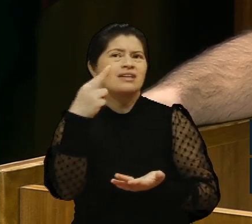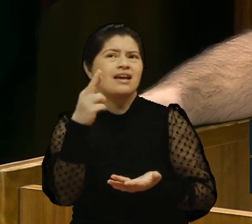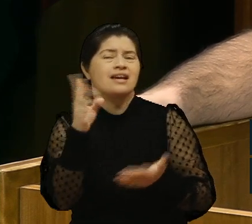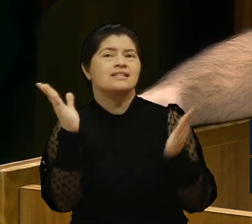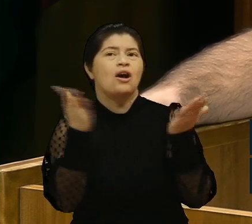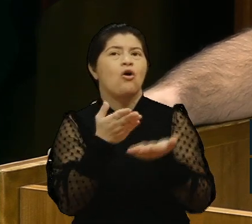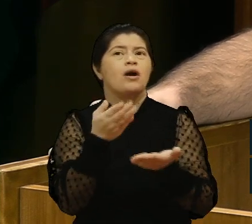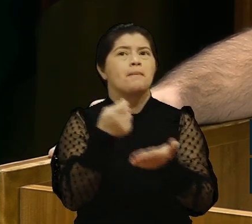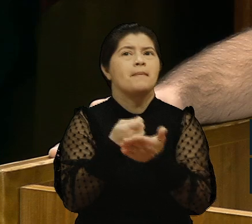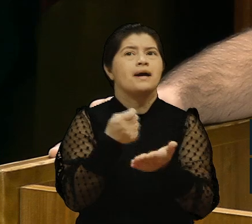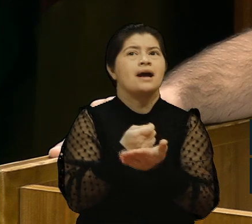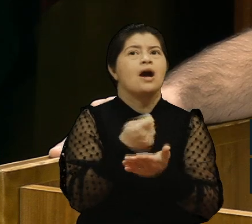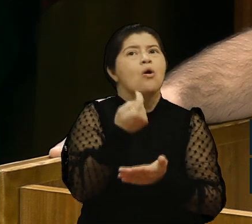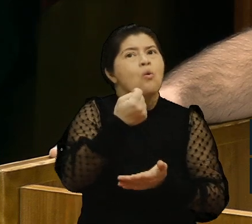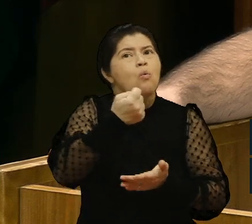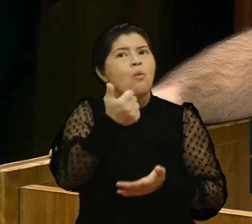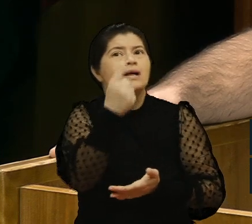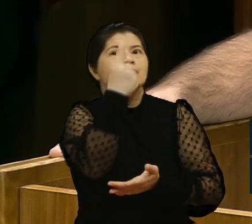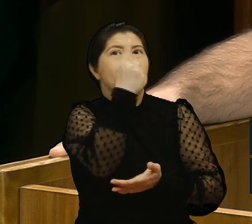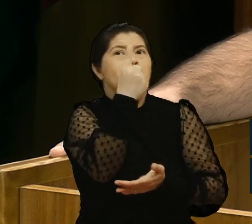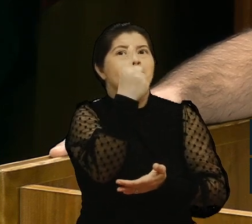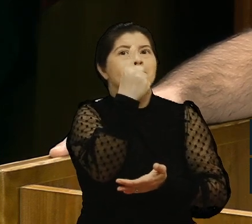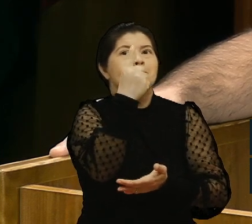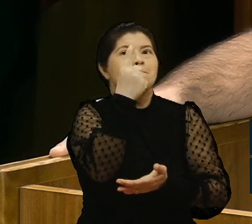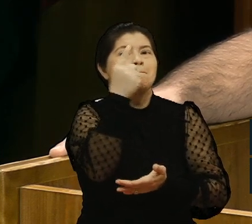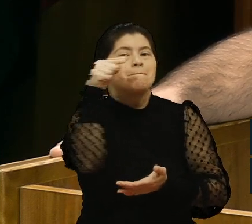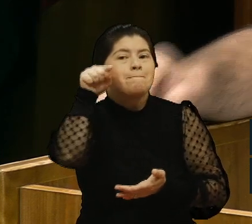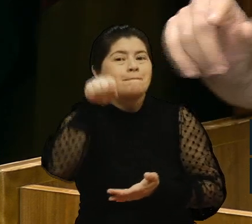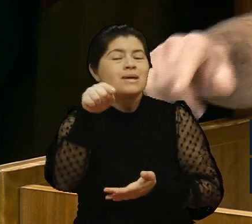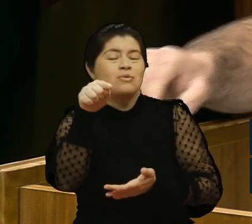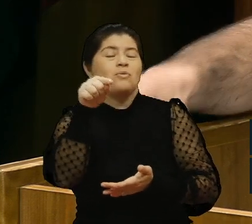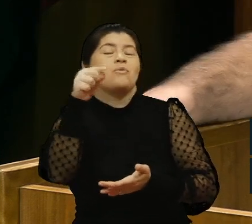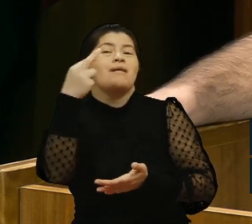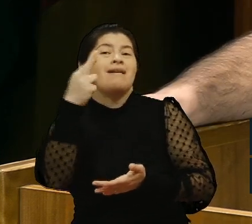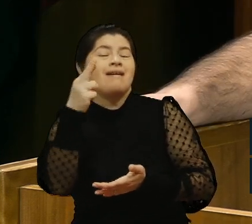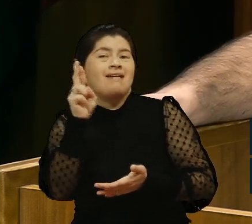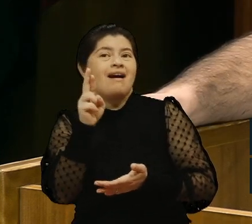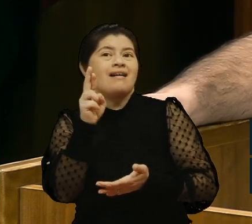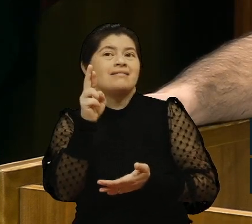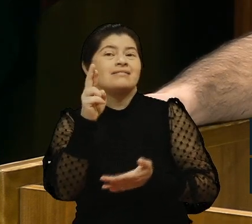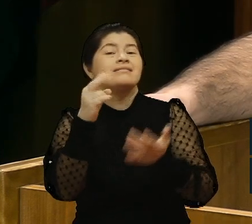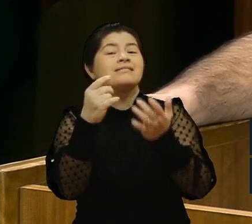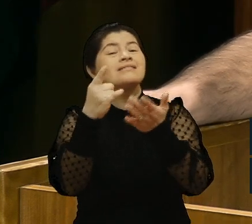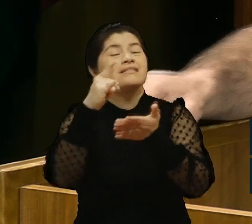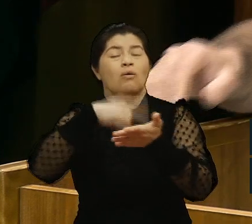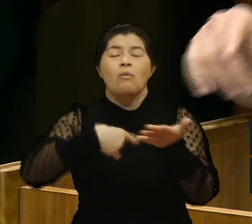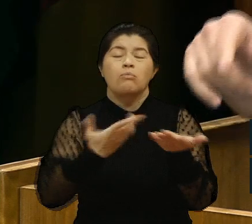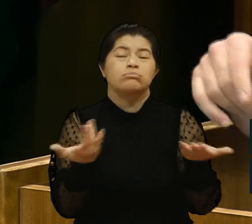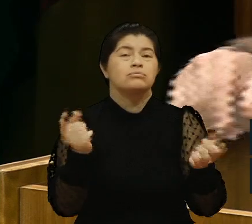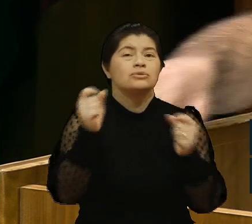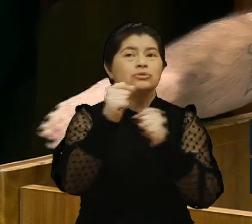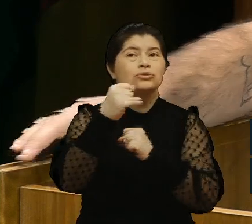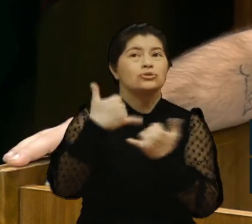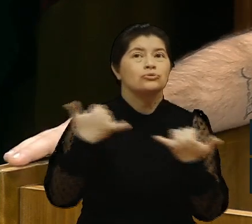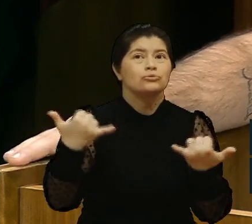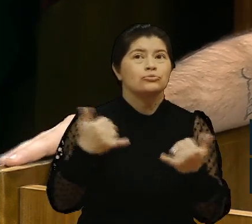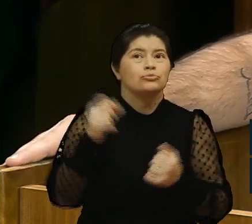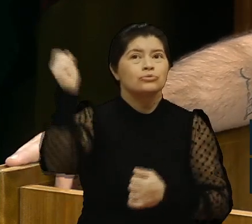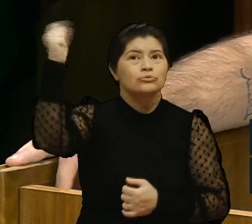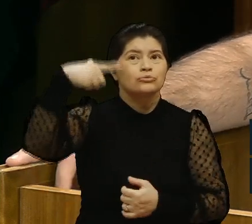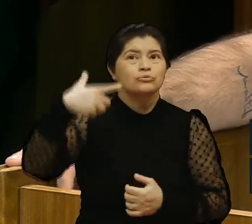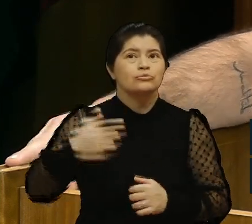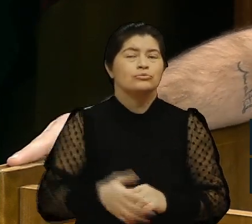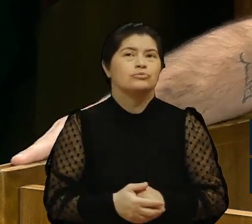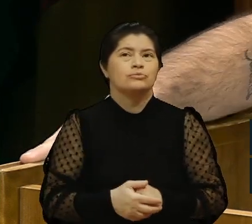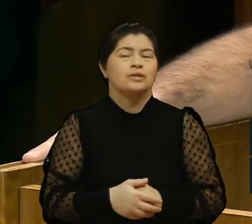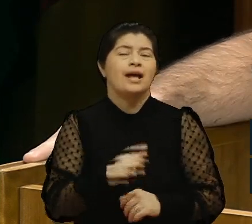está pagando quase R$1.000 por mês na conta de luz. Eu tenho aqui um relato de